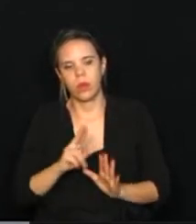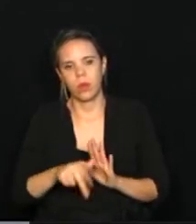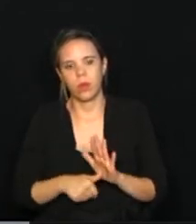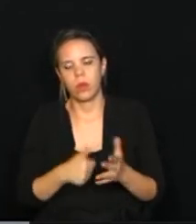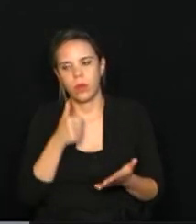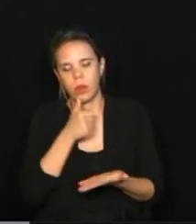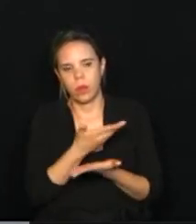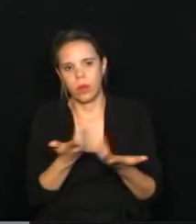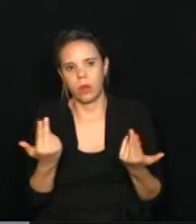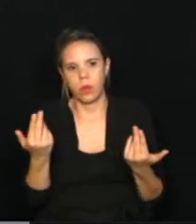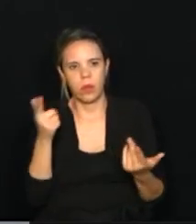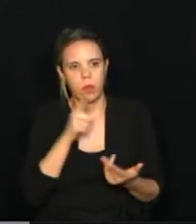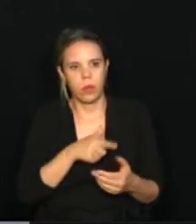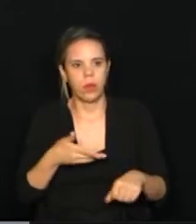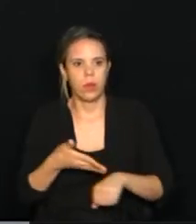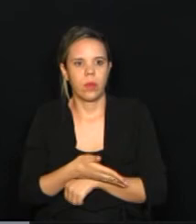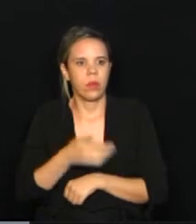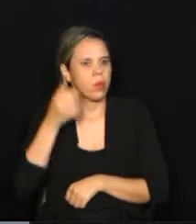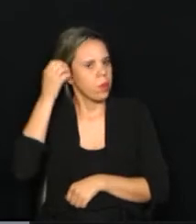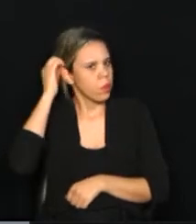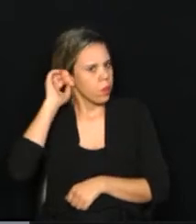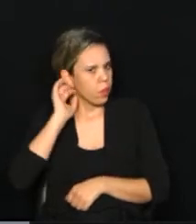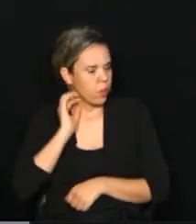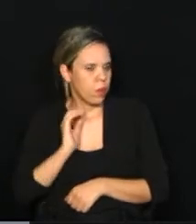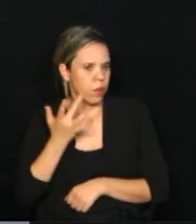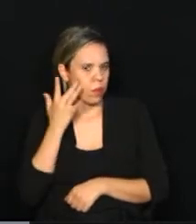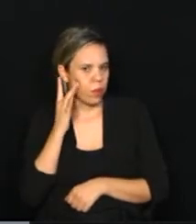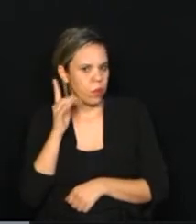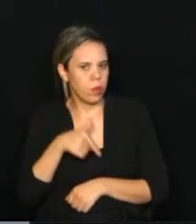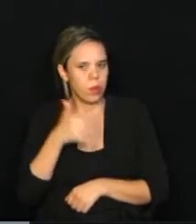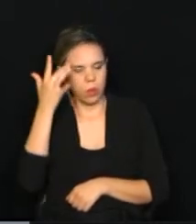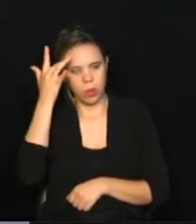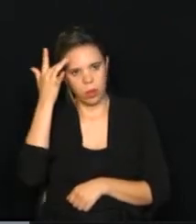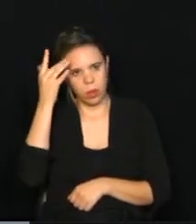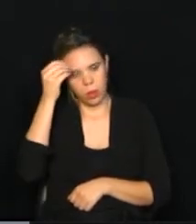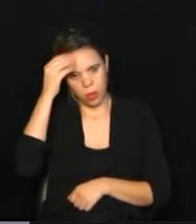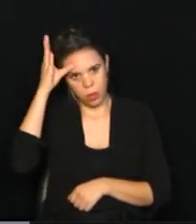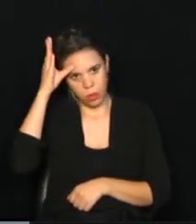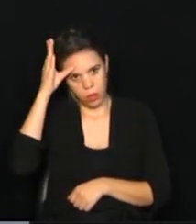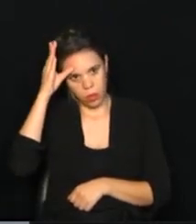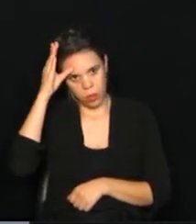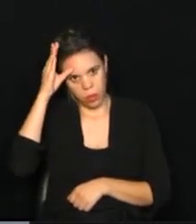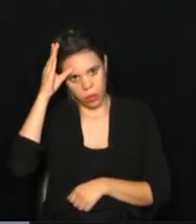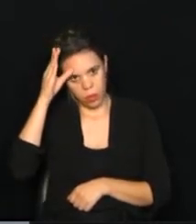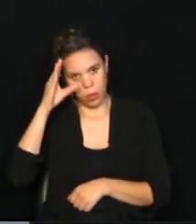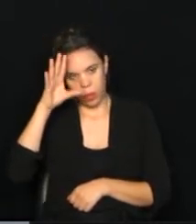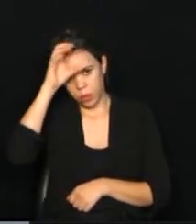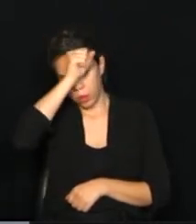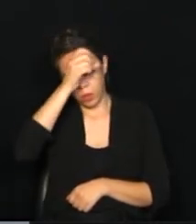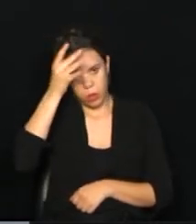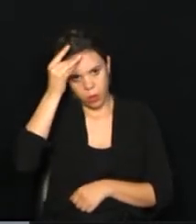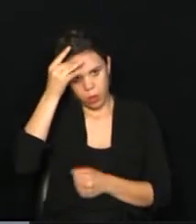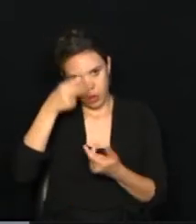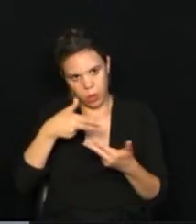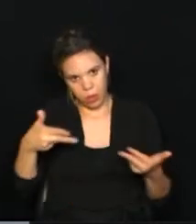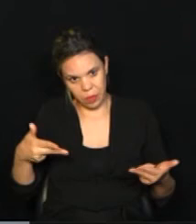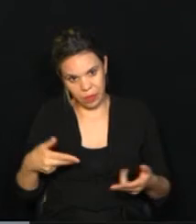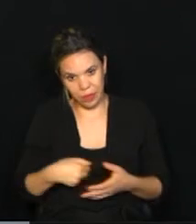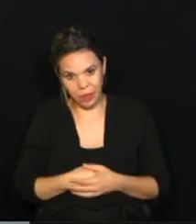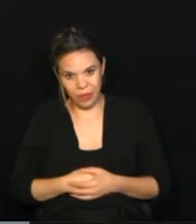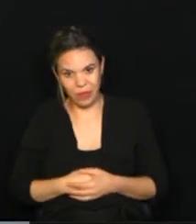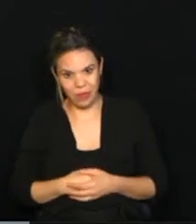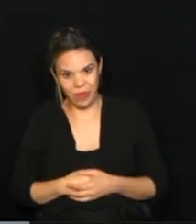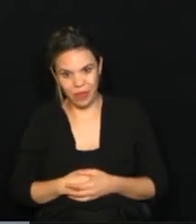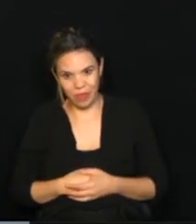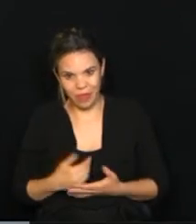né? E a gente conseguiu entrar. Eu acho que lá eu amadureci muito como patriota, aprendi muita coisa. Sou